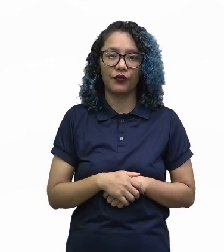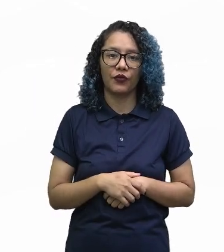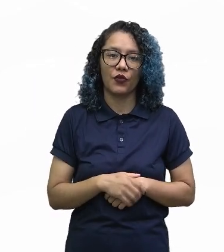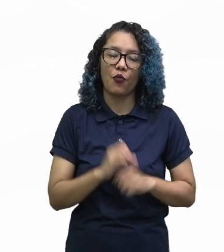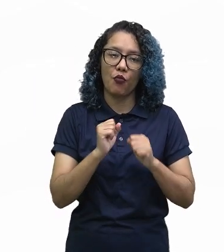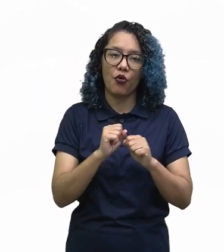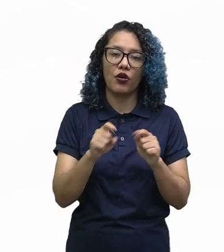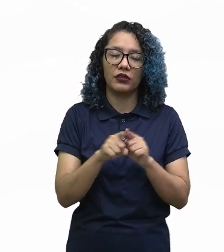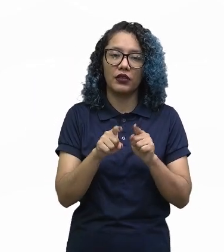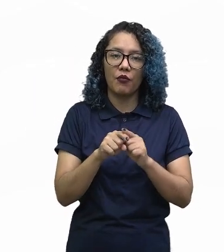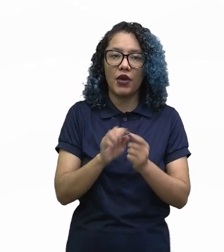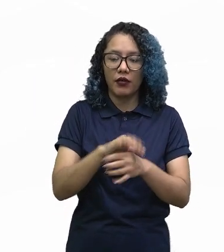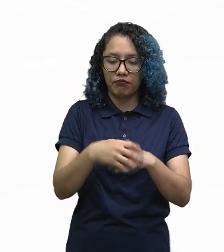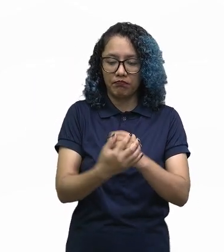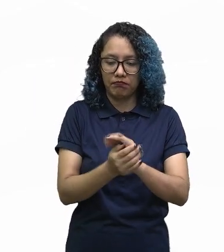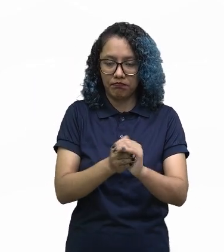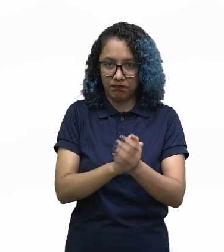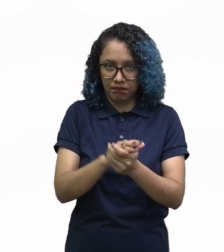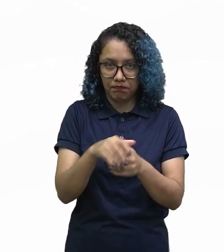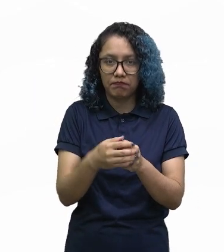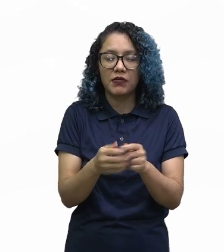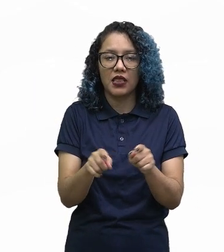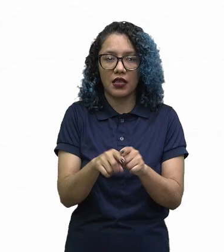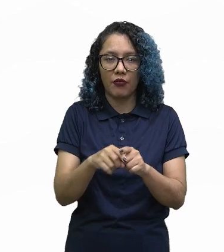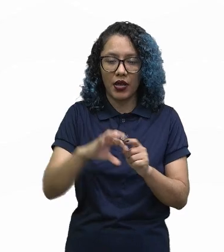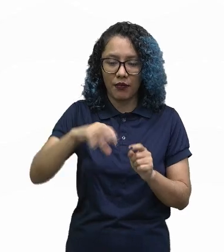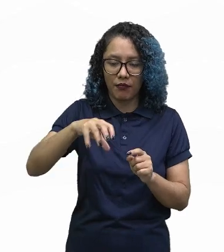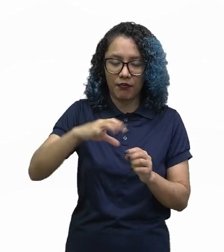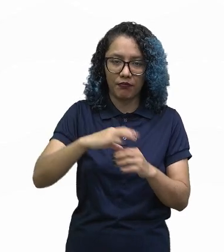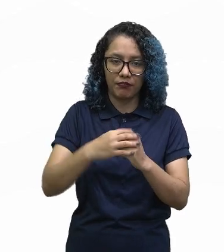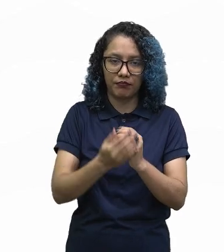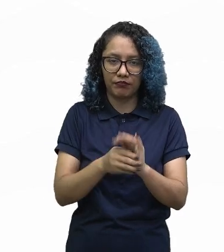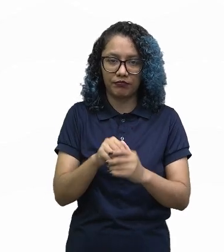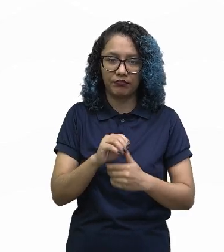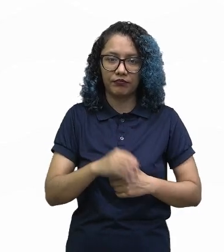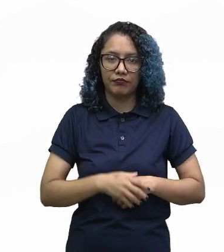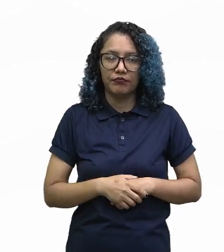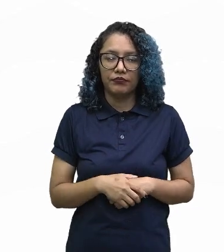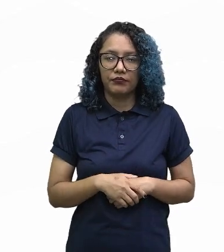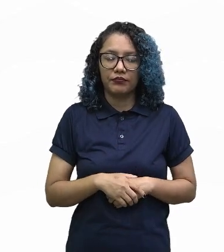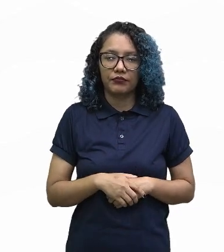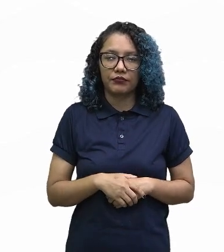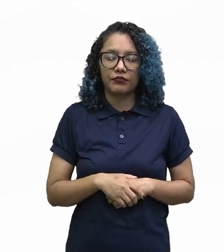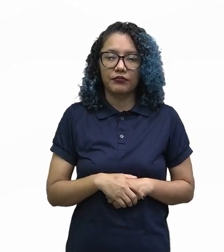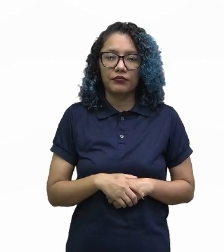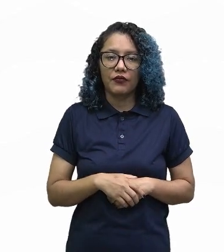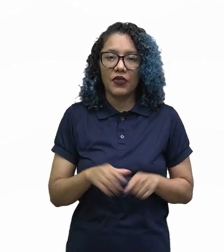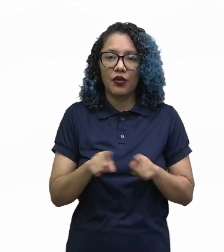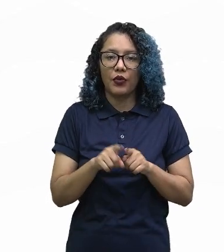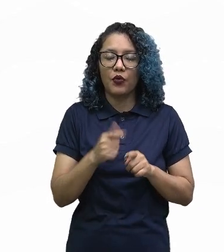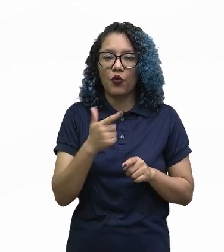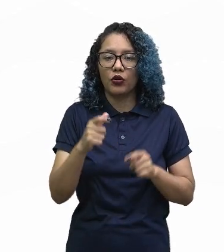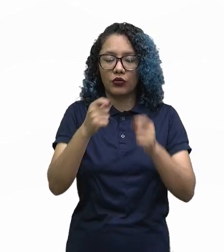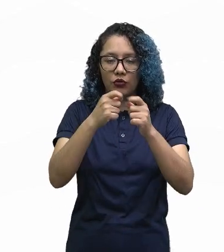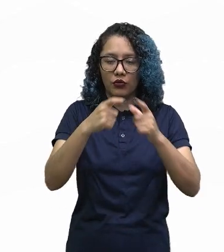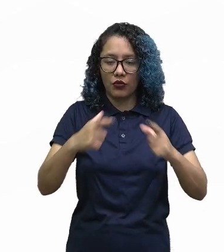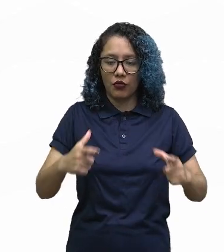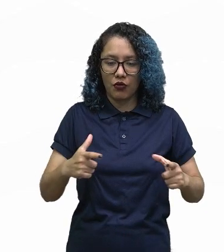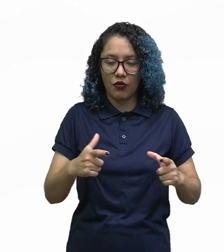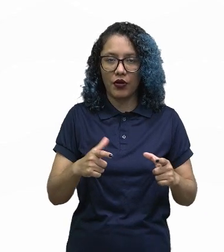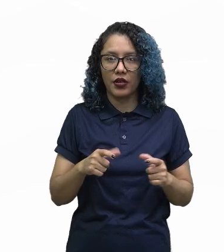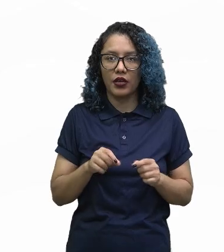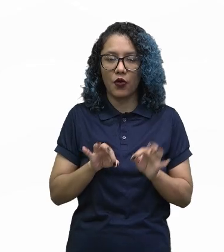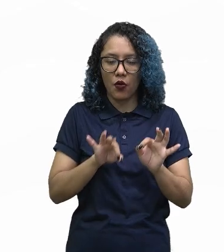com lava-olhos, que, como o nome já diz, é para lavar o olho, tá? Tem ali também os cones para delimitar